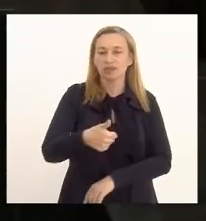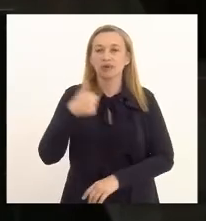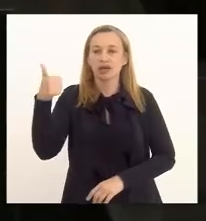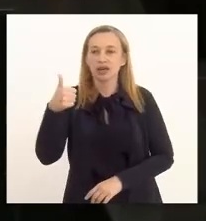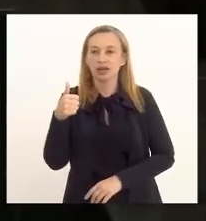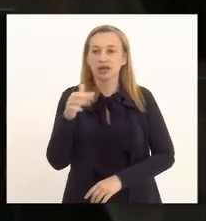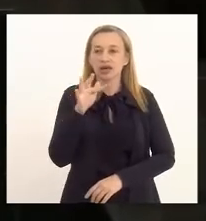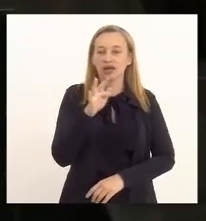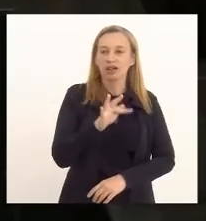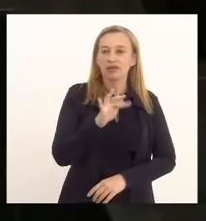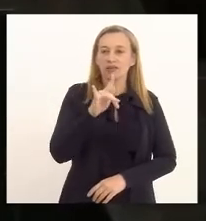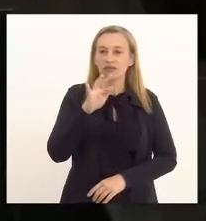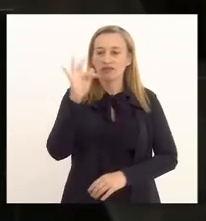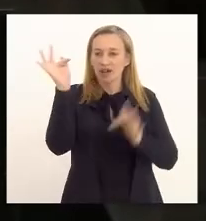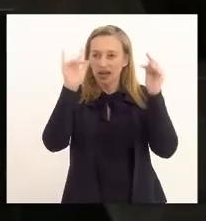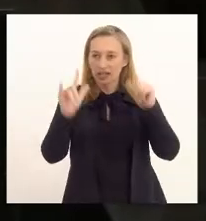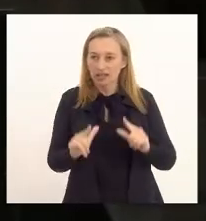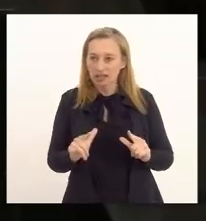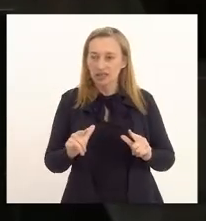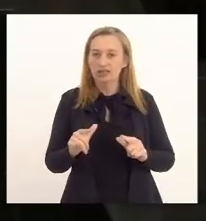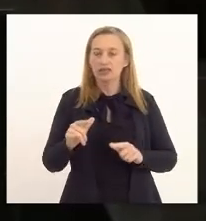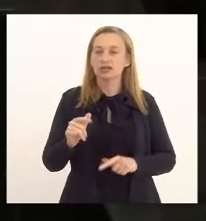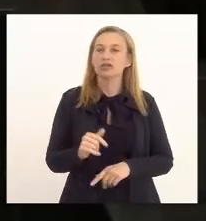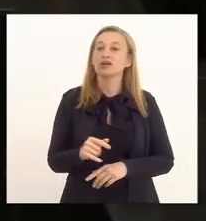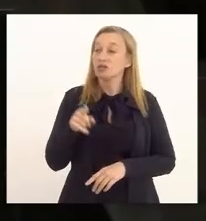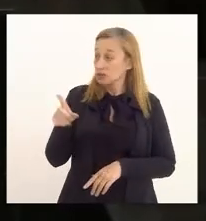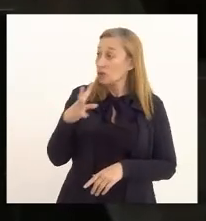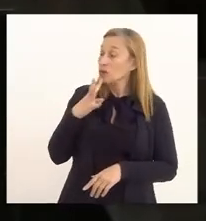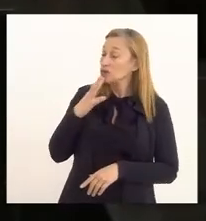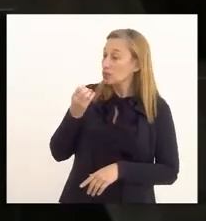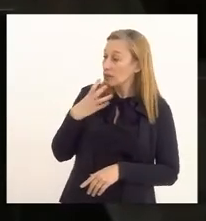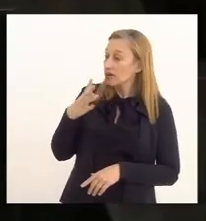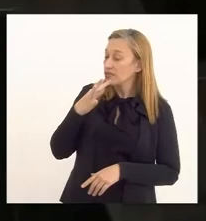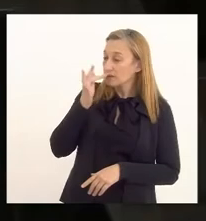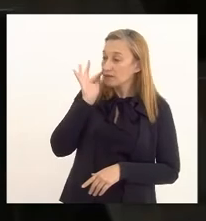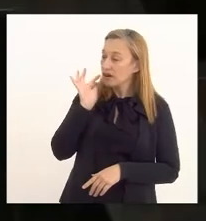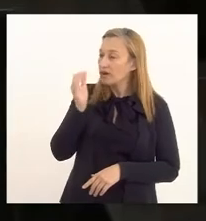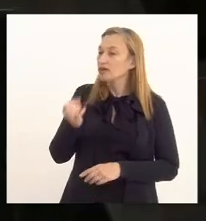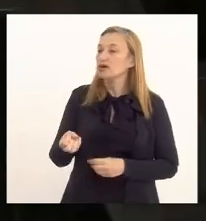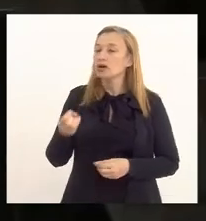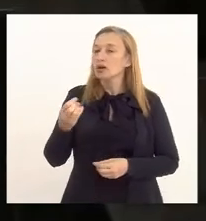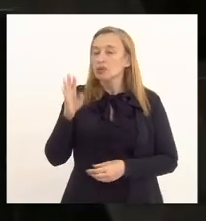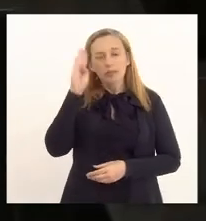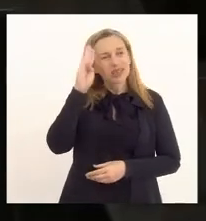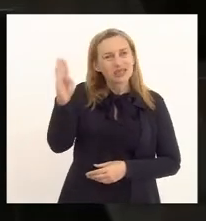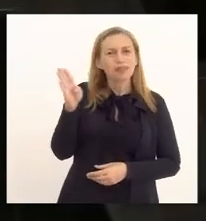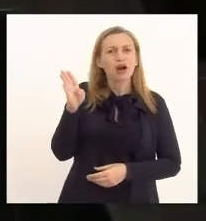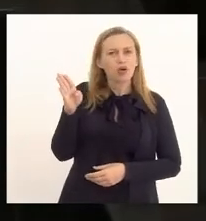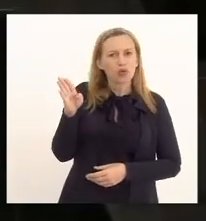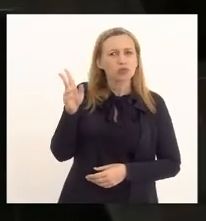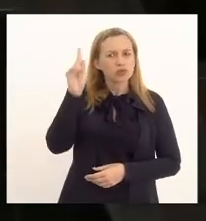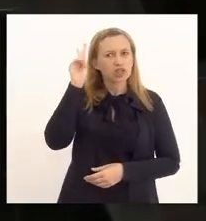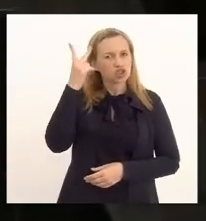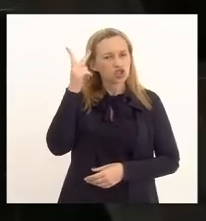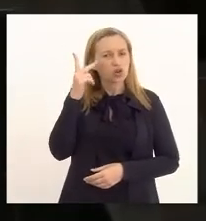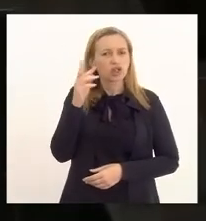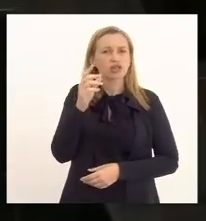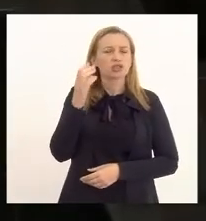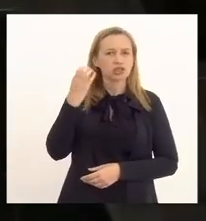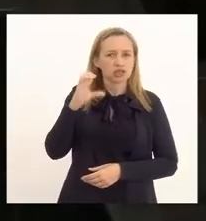foi, provavelmente, Flávio, você a conheceu muito bem, uma das principais, se não a principal, na história de